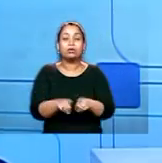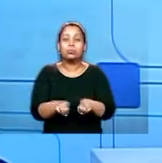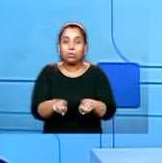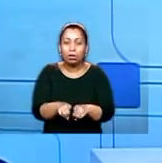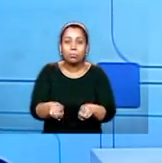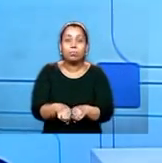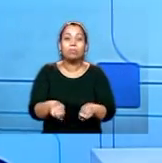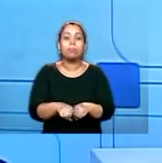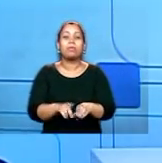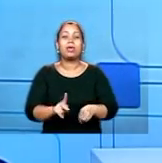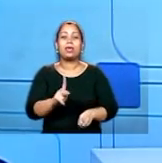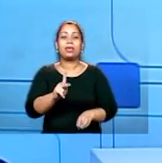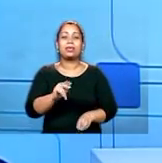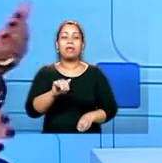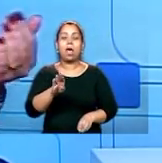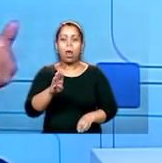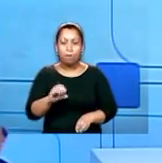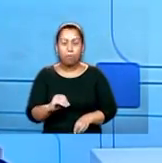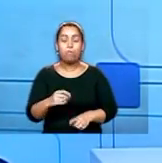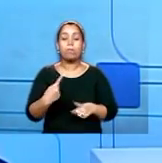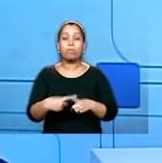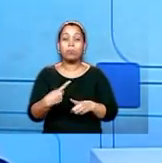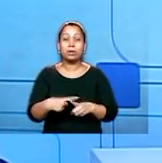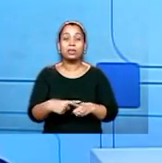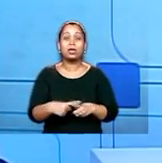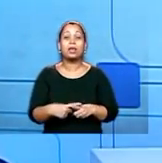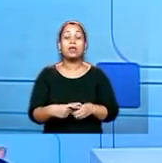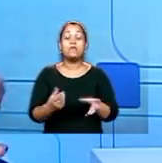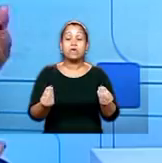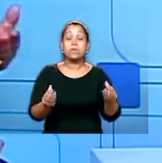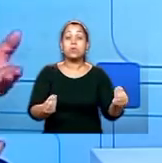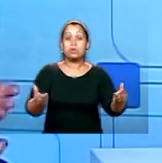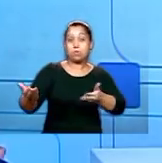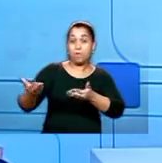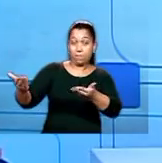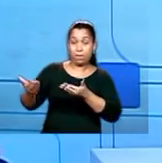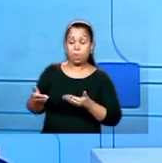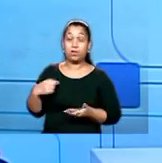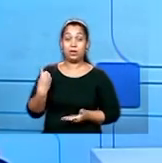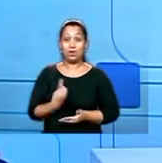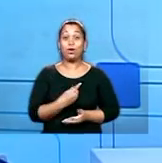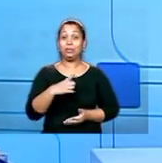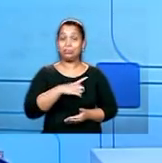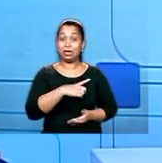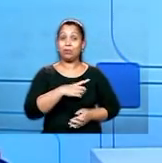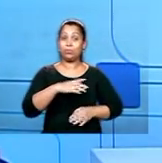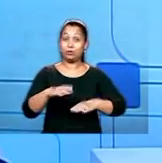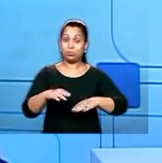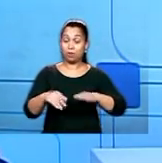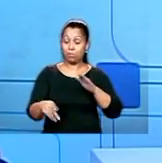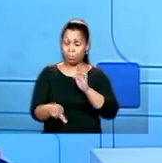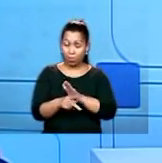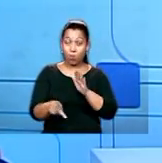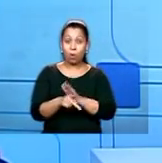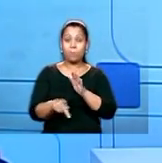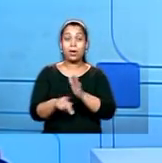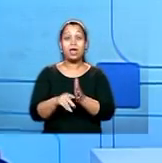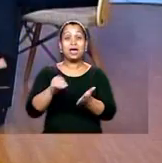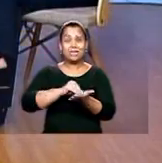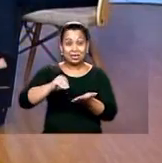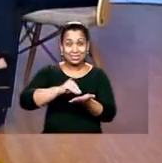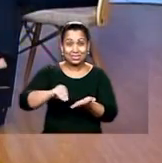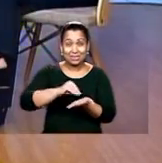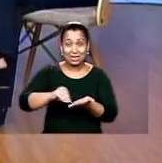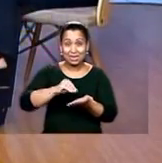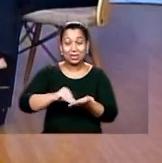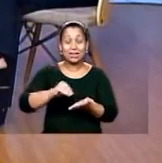quiabo agora está vindo bastante, porque vem também um pouco da produção, que a gente tem uma produção da Secretaria de Agricultura, Ah, né? vocês